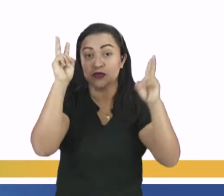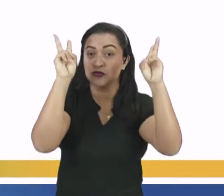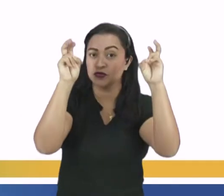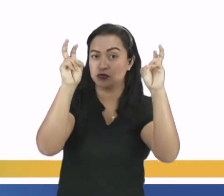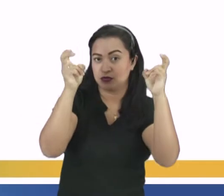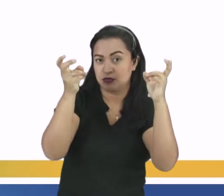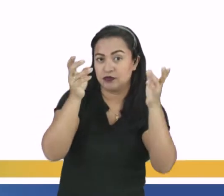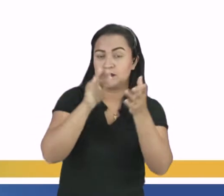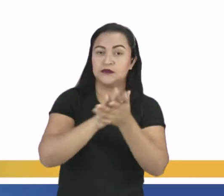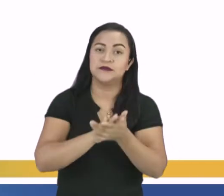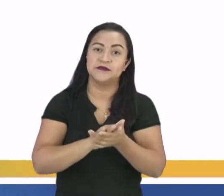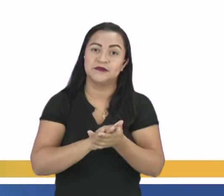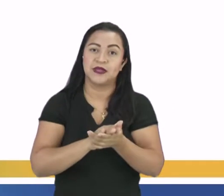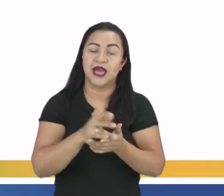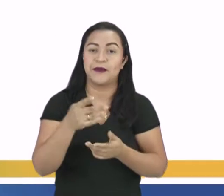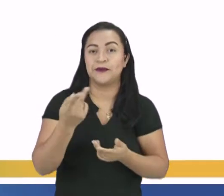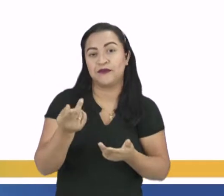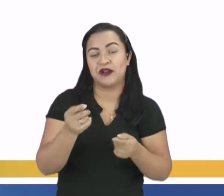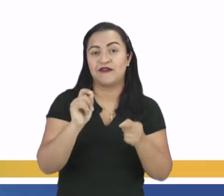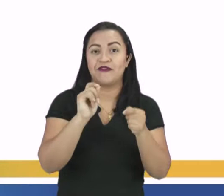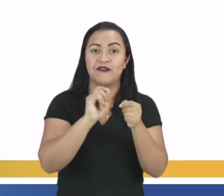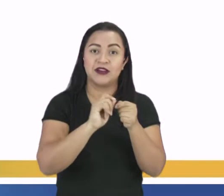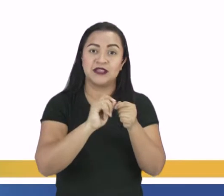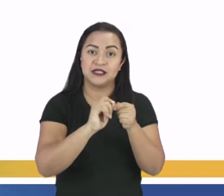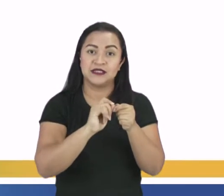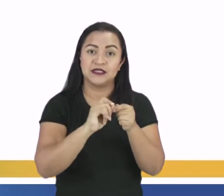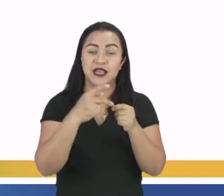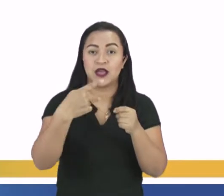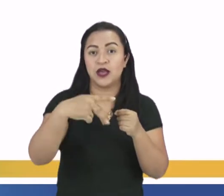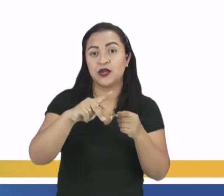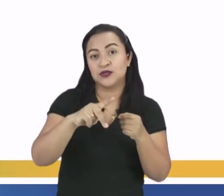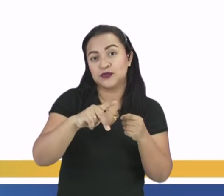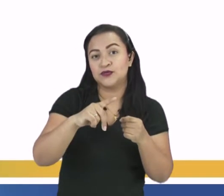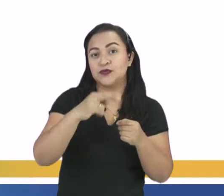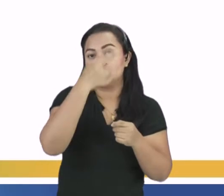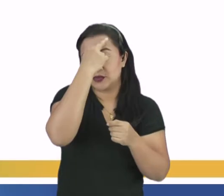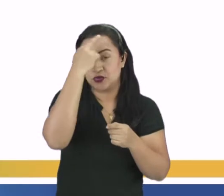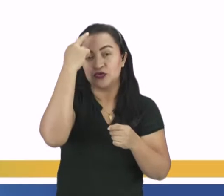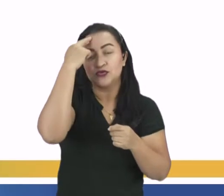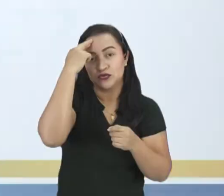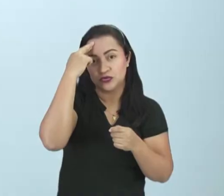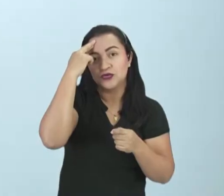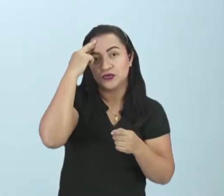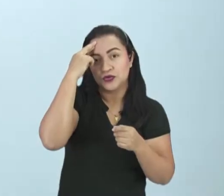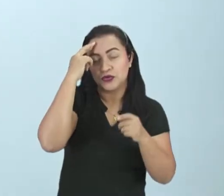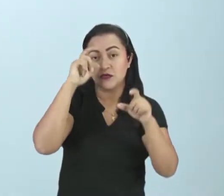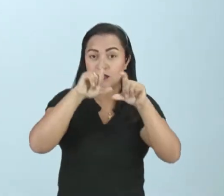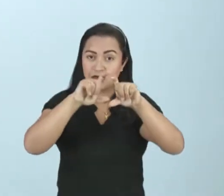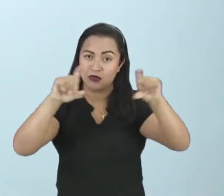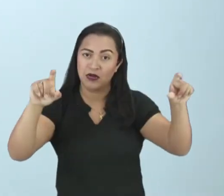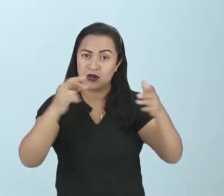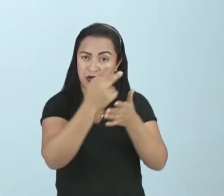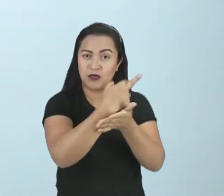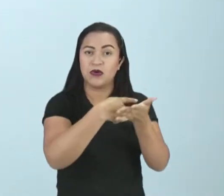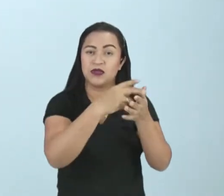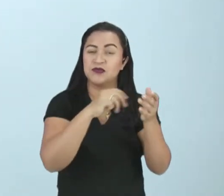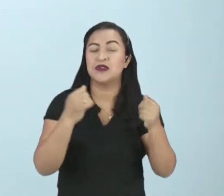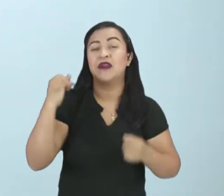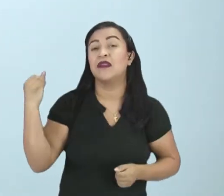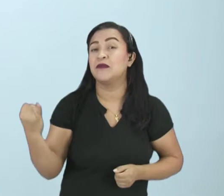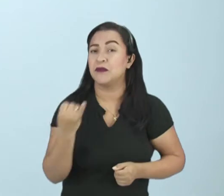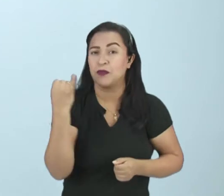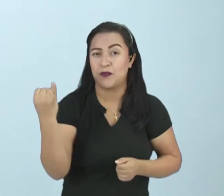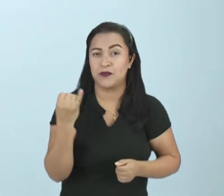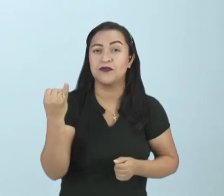fazer sua história em quadrinhos. Então, observe aqui a importância que tem um título para uma história, né?